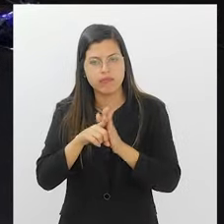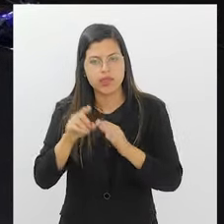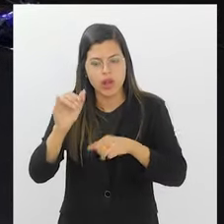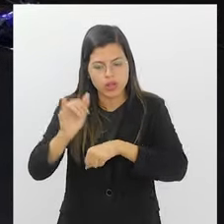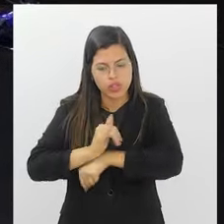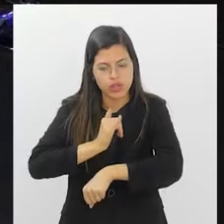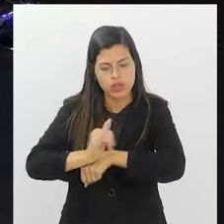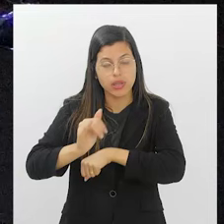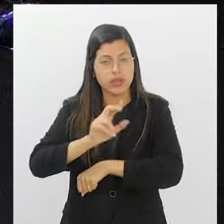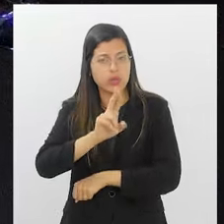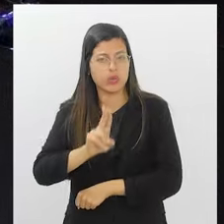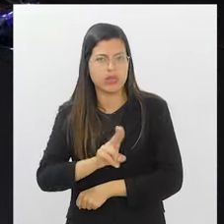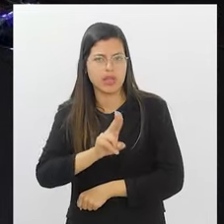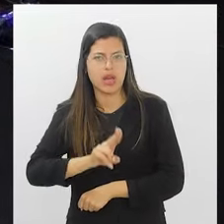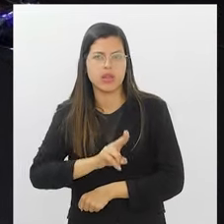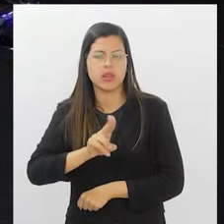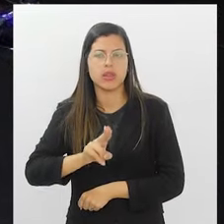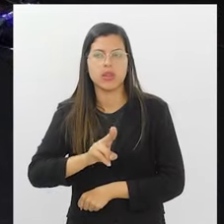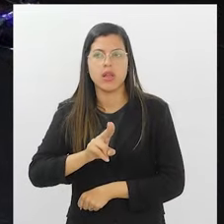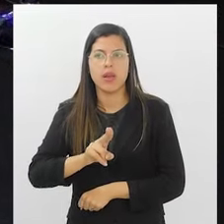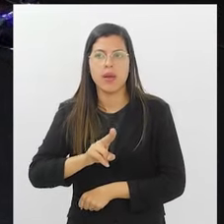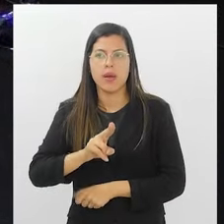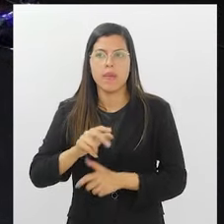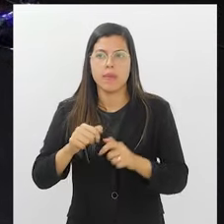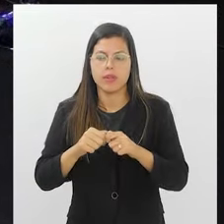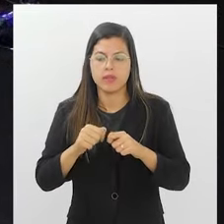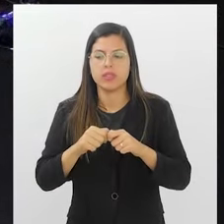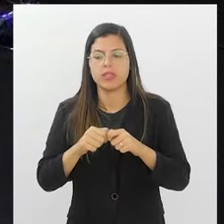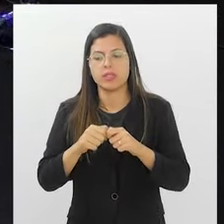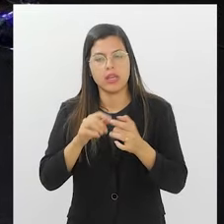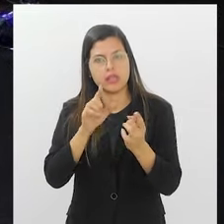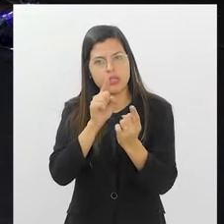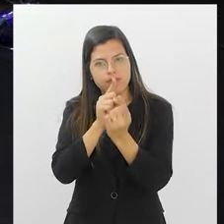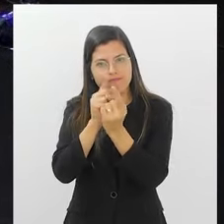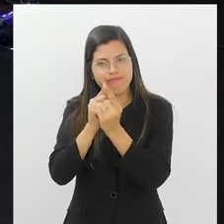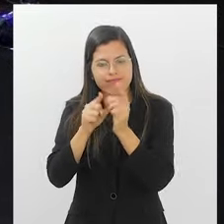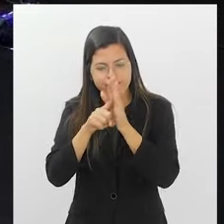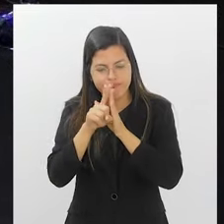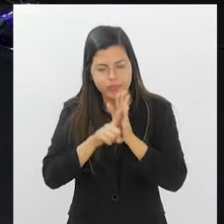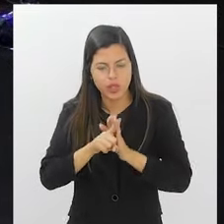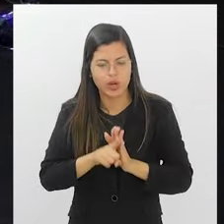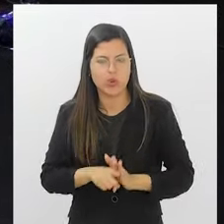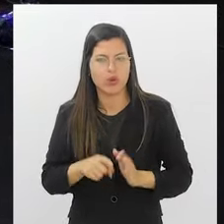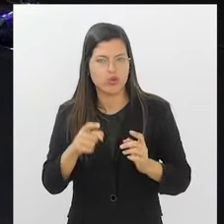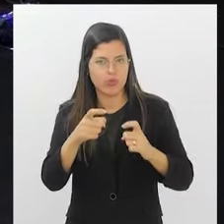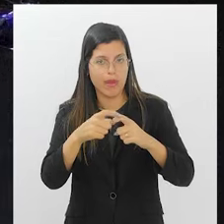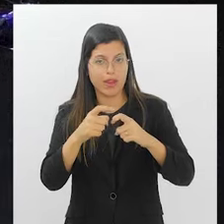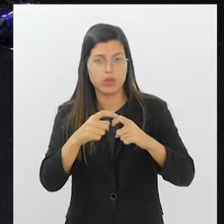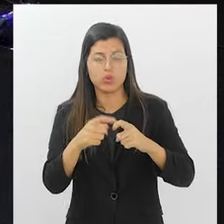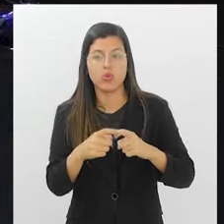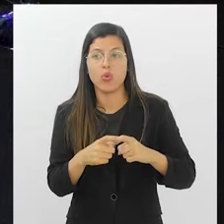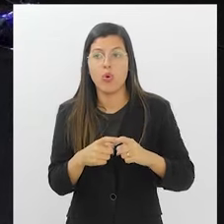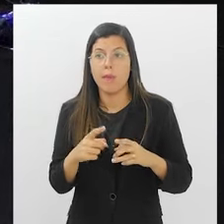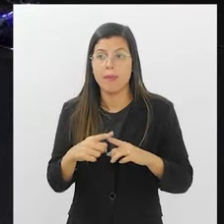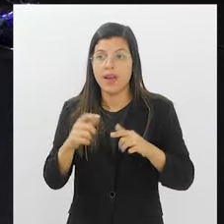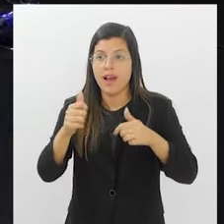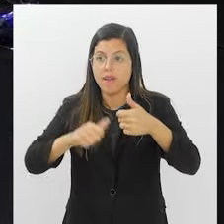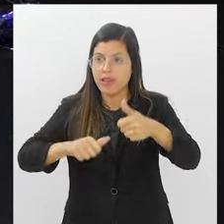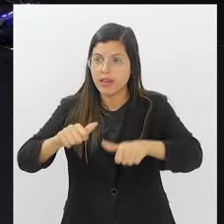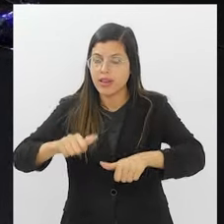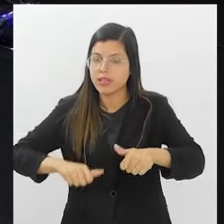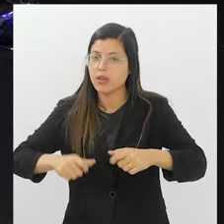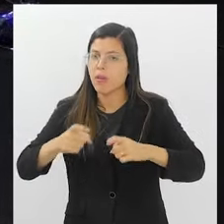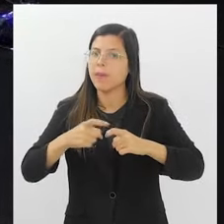os instrumentos que são utilizados para compor esse processo diagnóstico, mas a avaliação